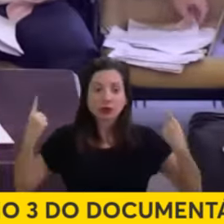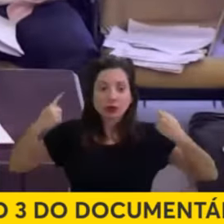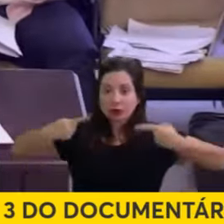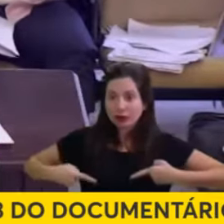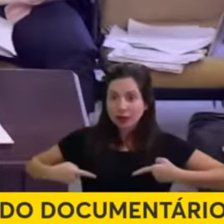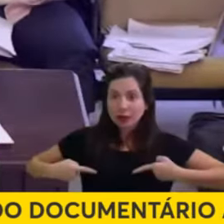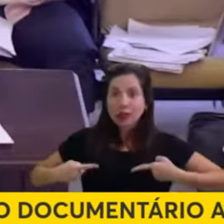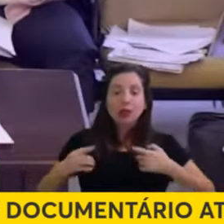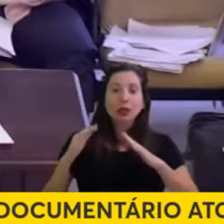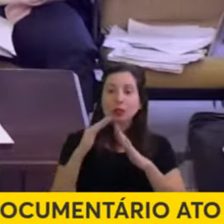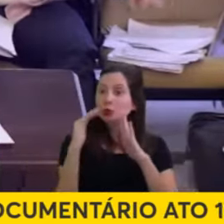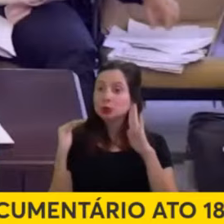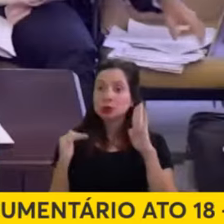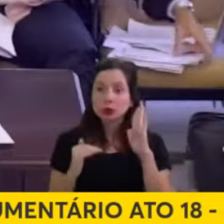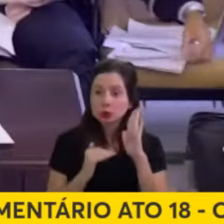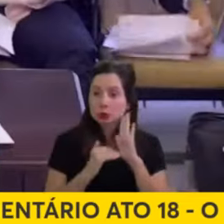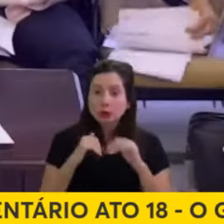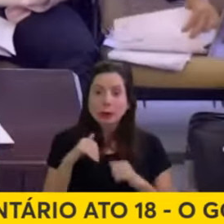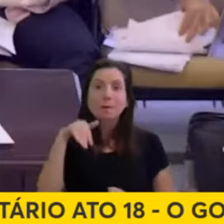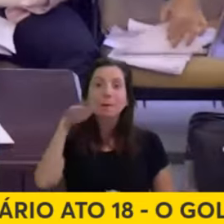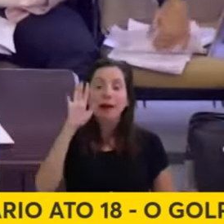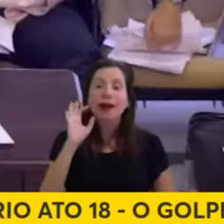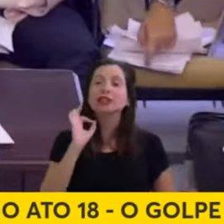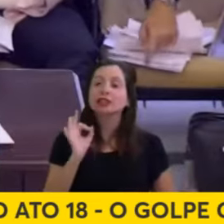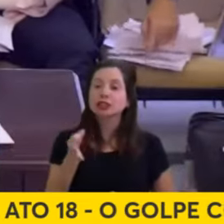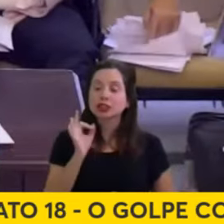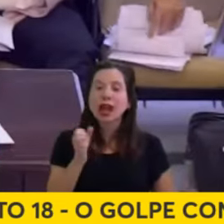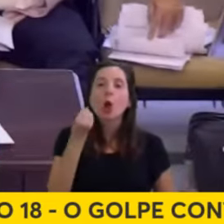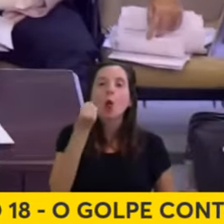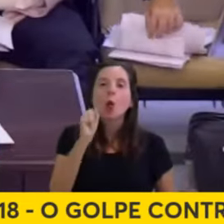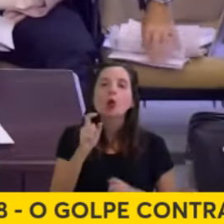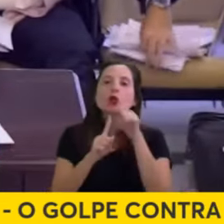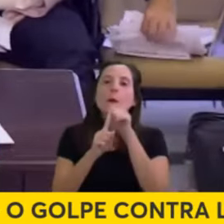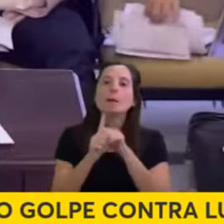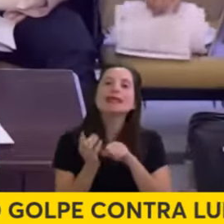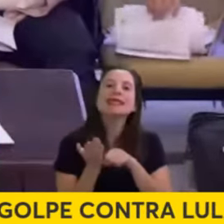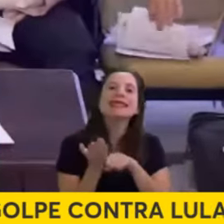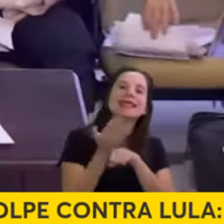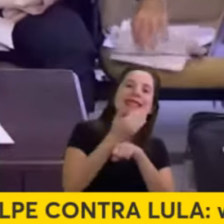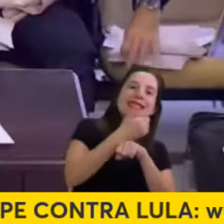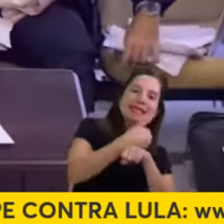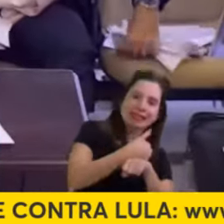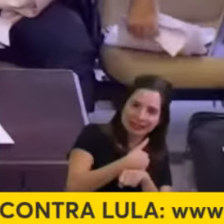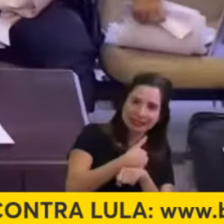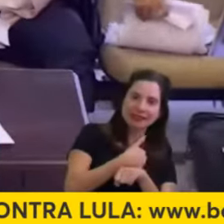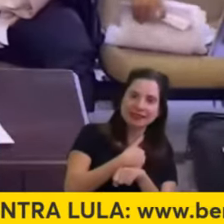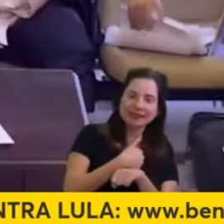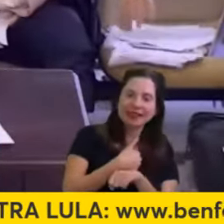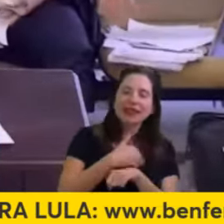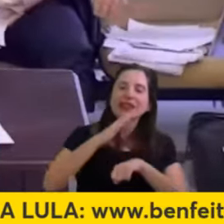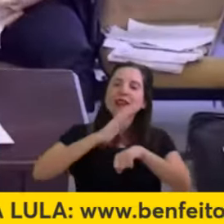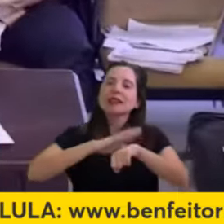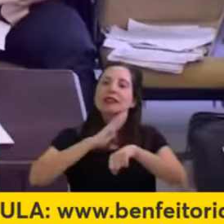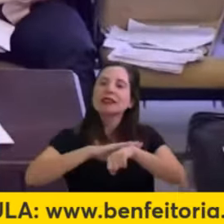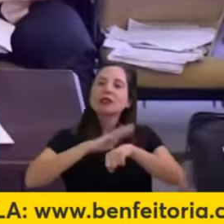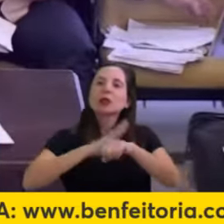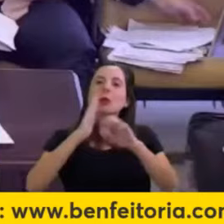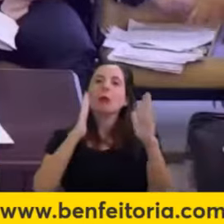tudo isso aqui e mais já estava montado 8 meses antes pelos investigados desde a época do